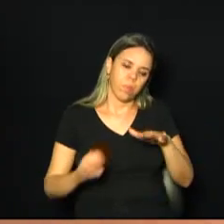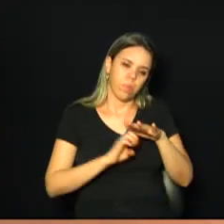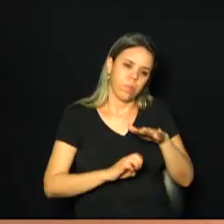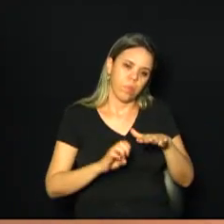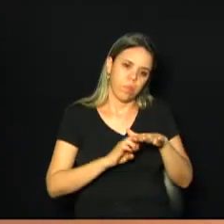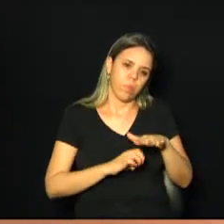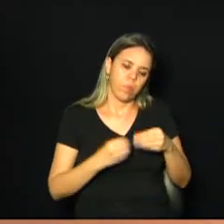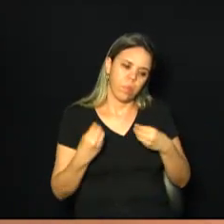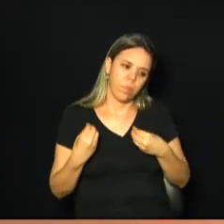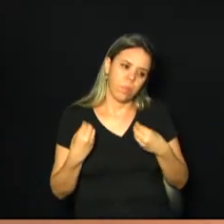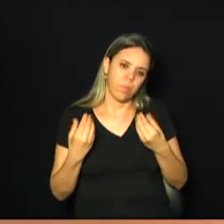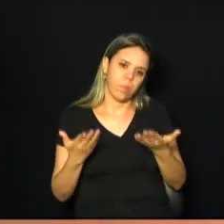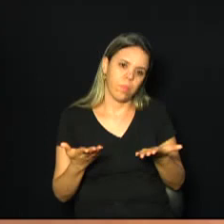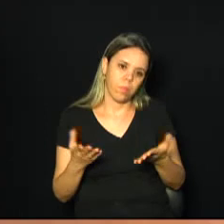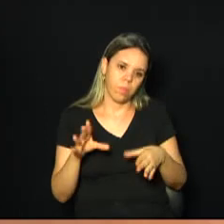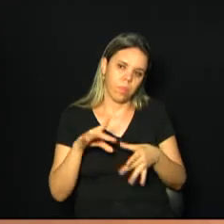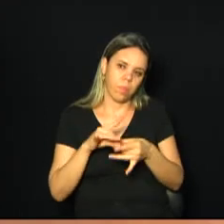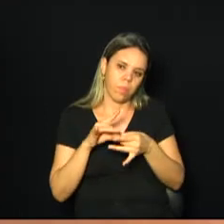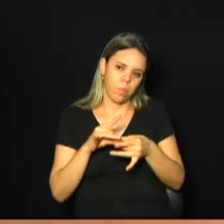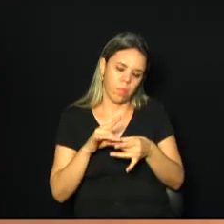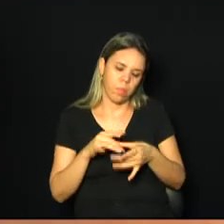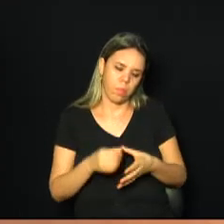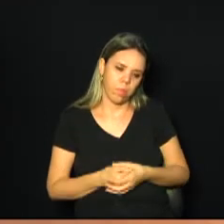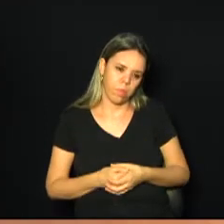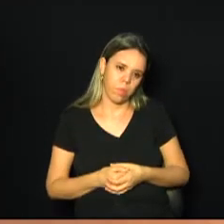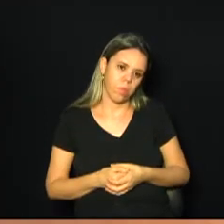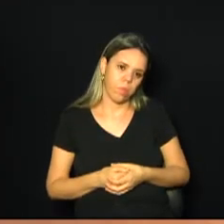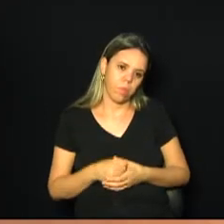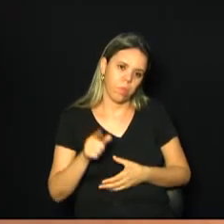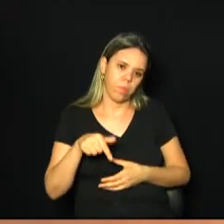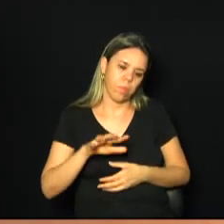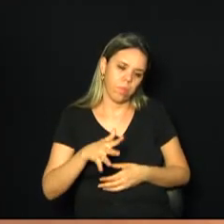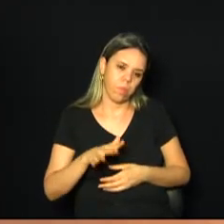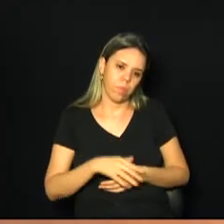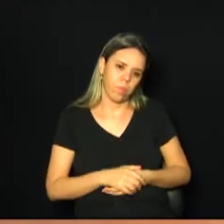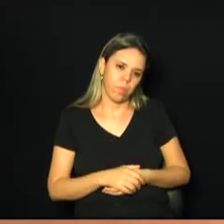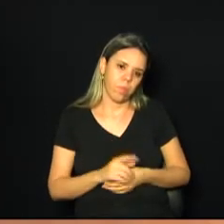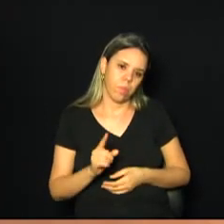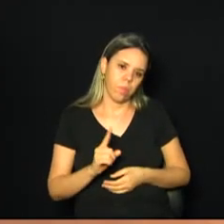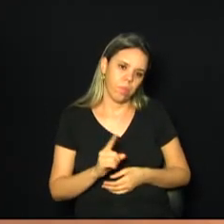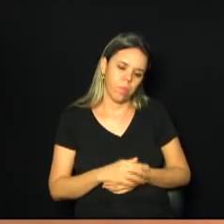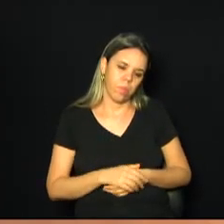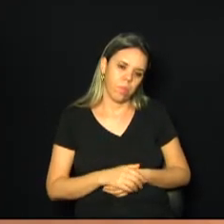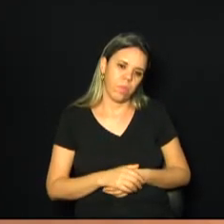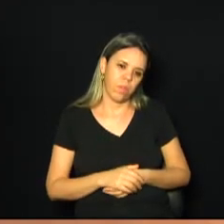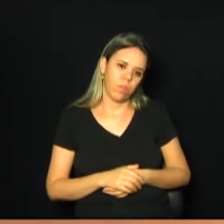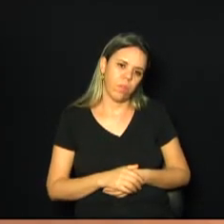se integram ali. É isso mais ou menos ou não, doutor?